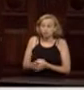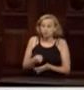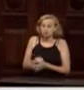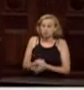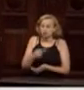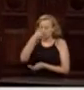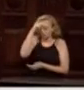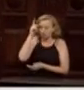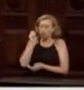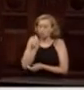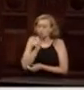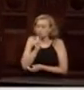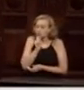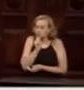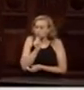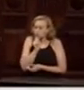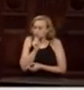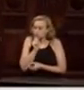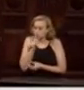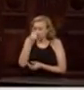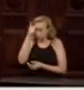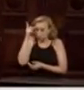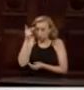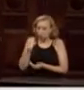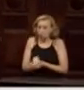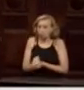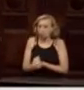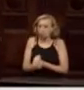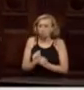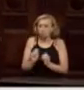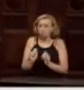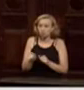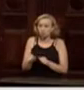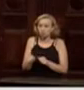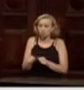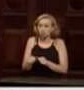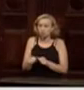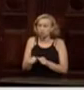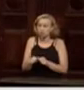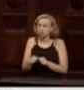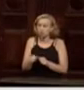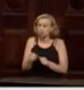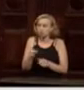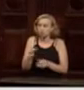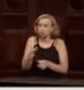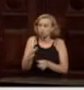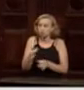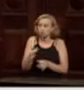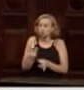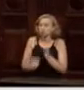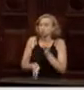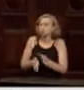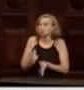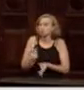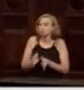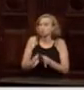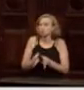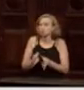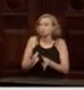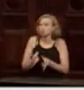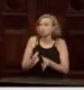Nenhum cidadão pode ser condenado preventivamente, como às vezes se vê Brasil